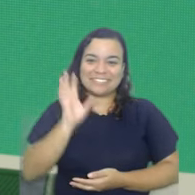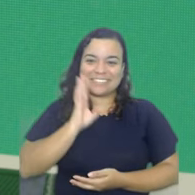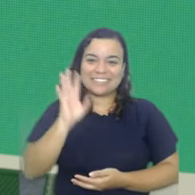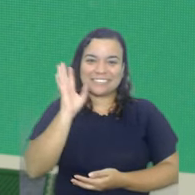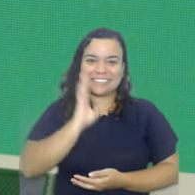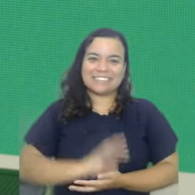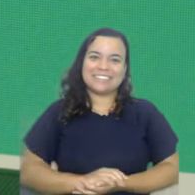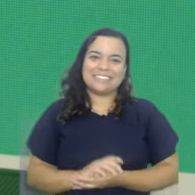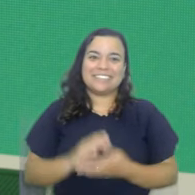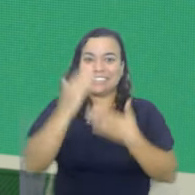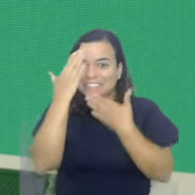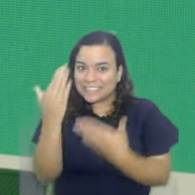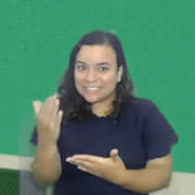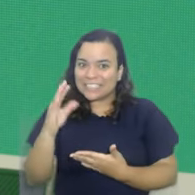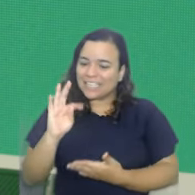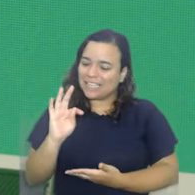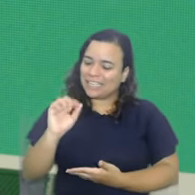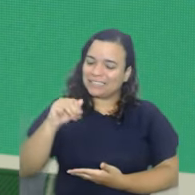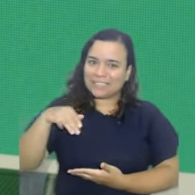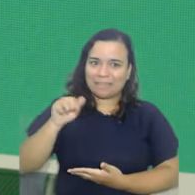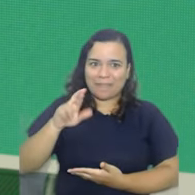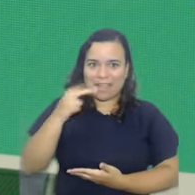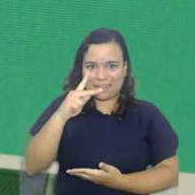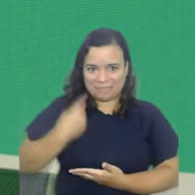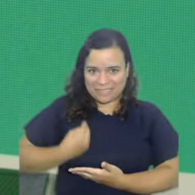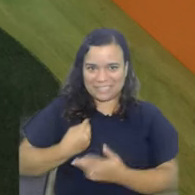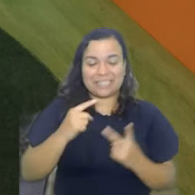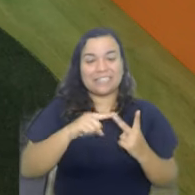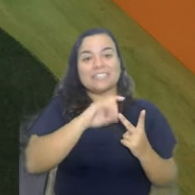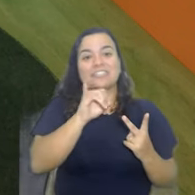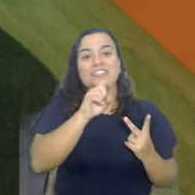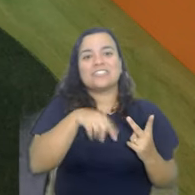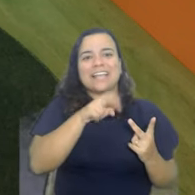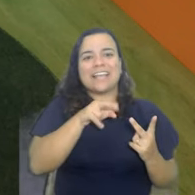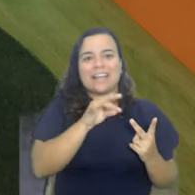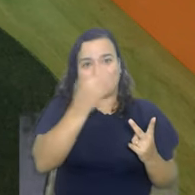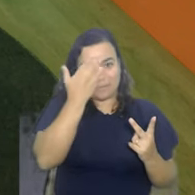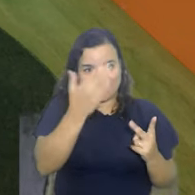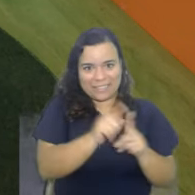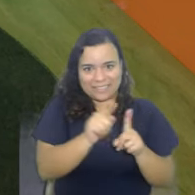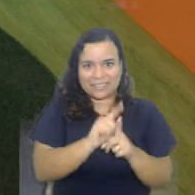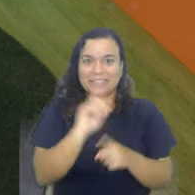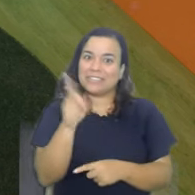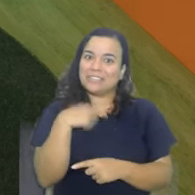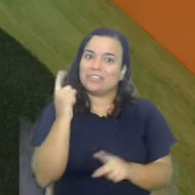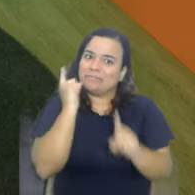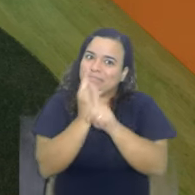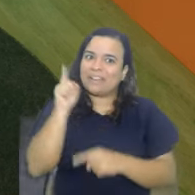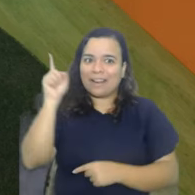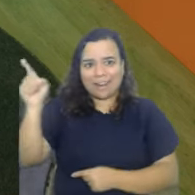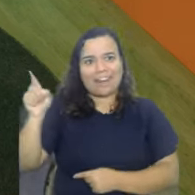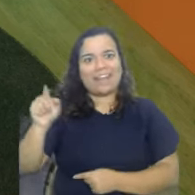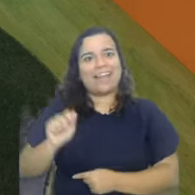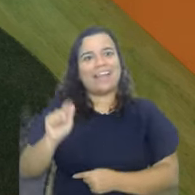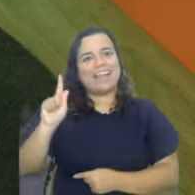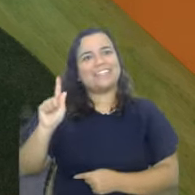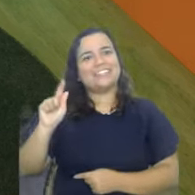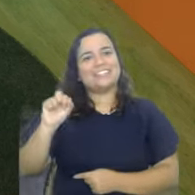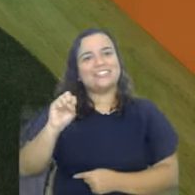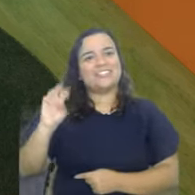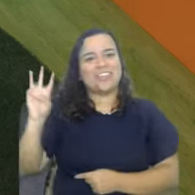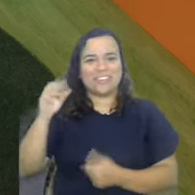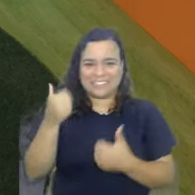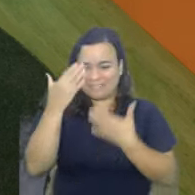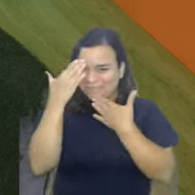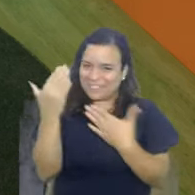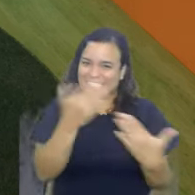muito obrigada Tamara pela sua presença aqui muito obrigada José Renato e a gente se vê na grow Com certeza Obrigada Júlia a gente que